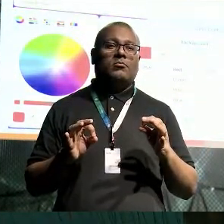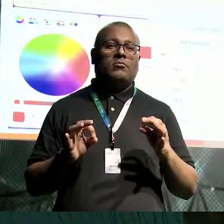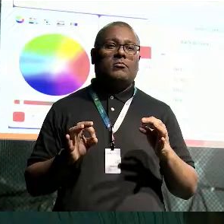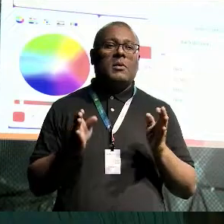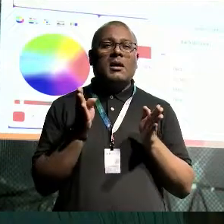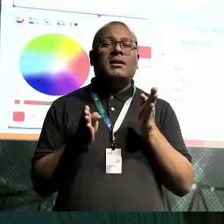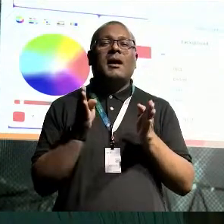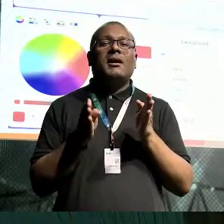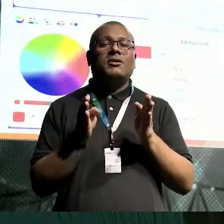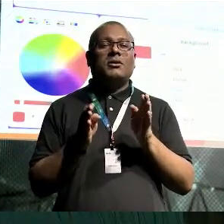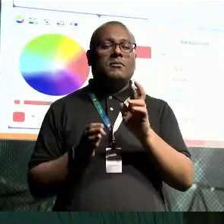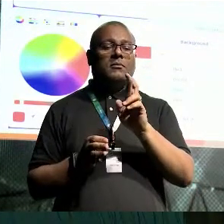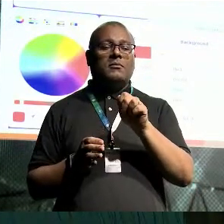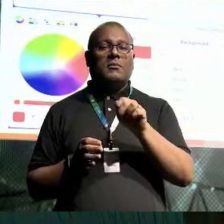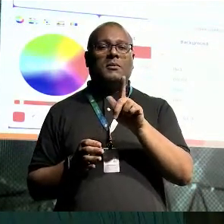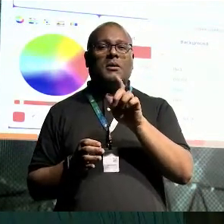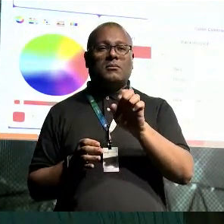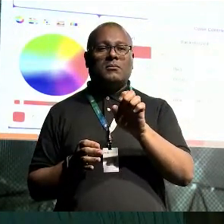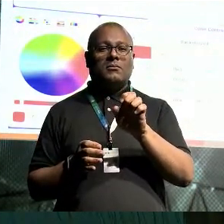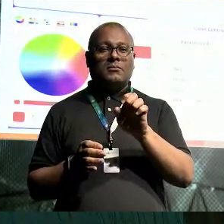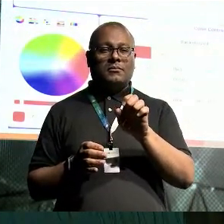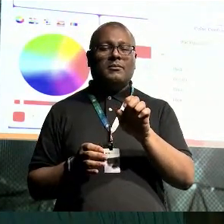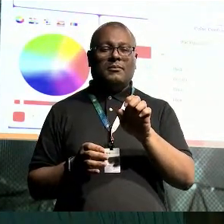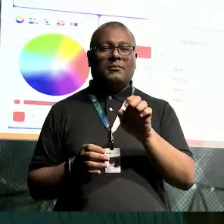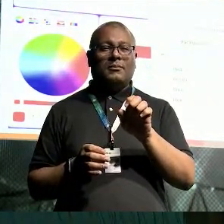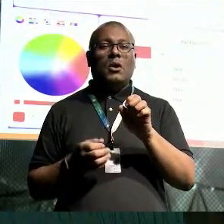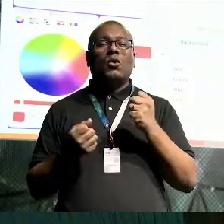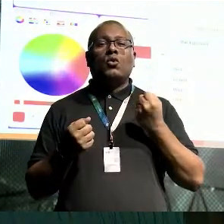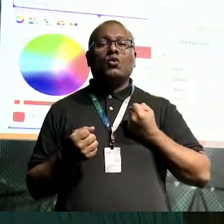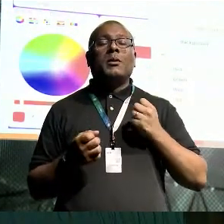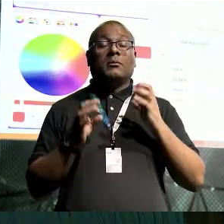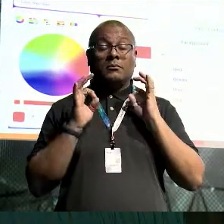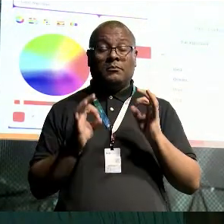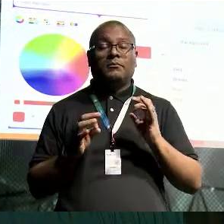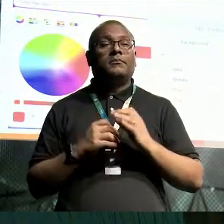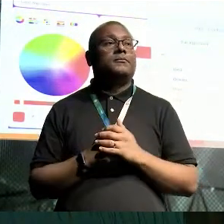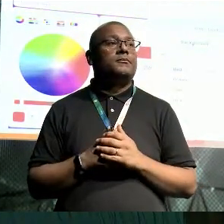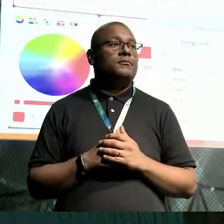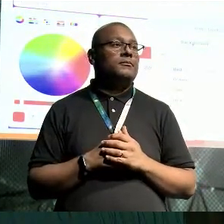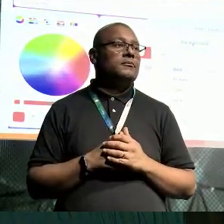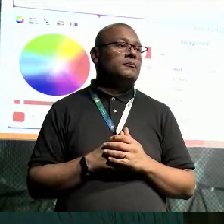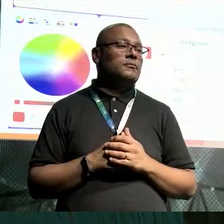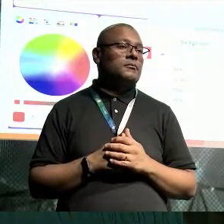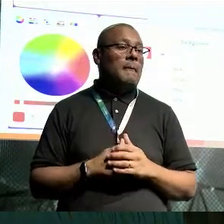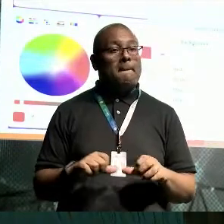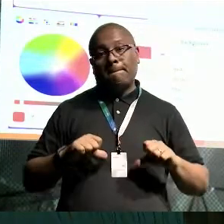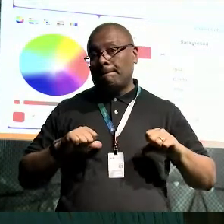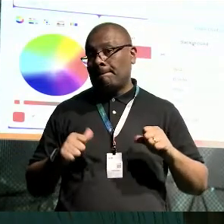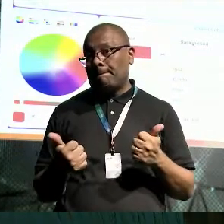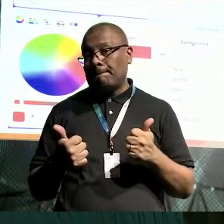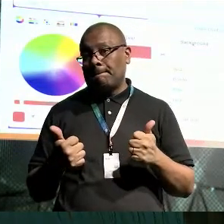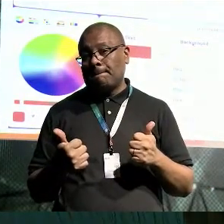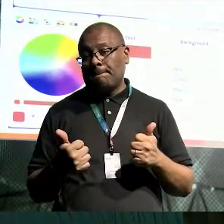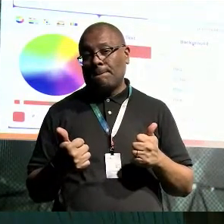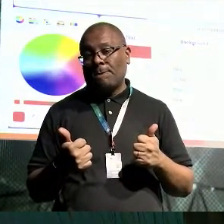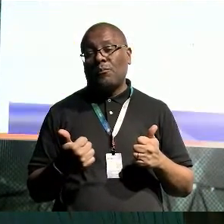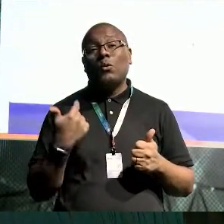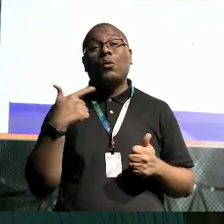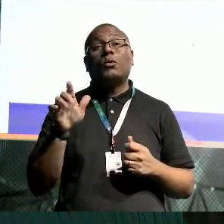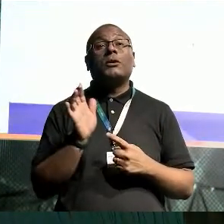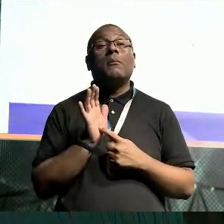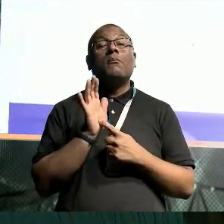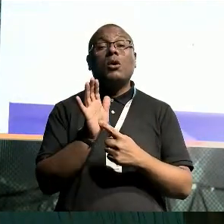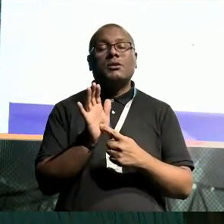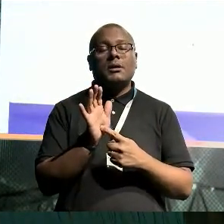Rachel, como é que é? Na razão do número correto. Beleza. O que mais que ele me